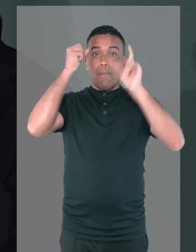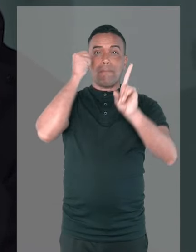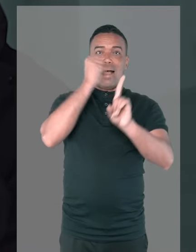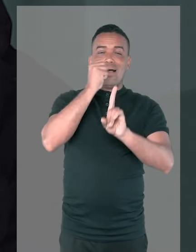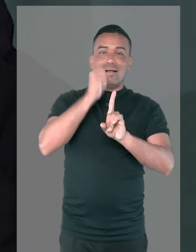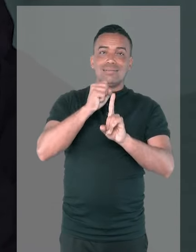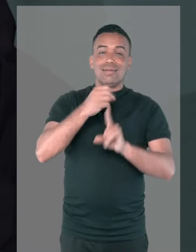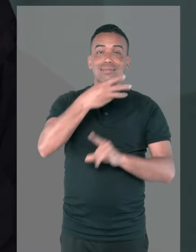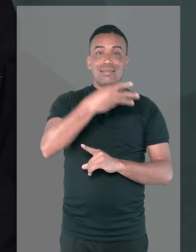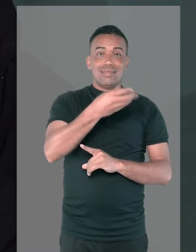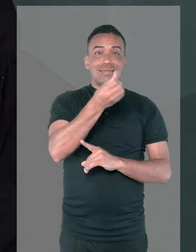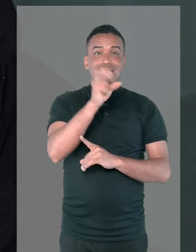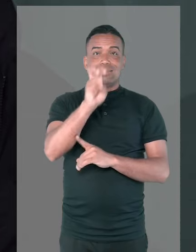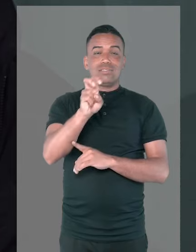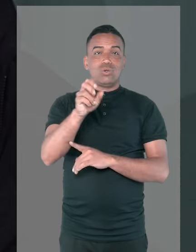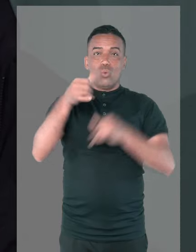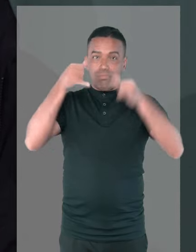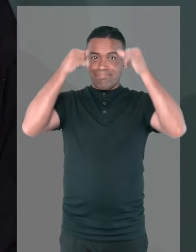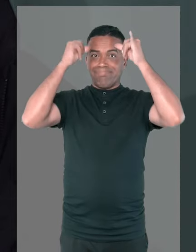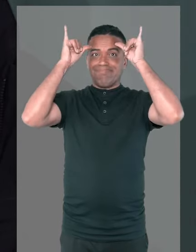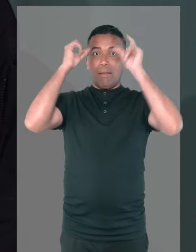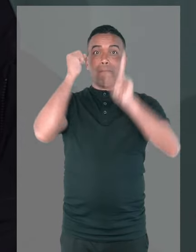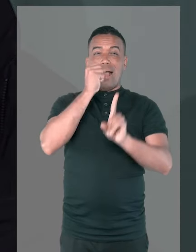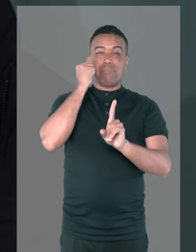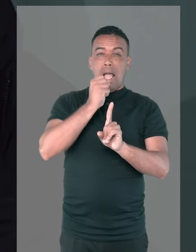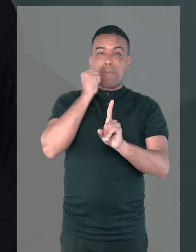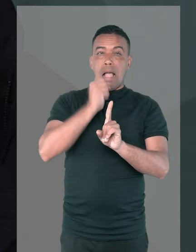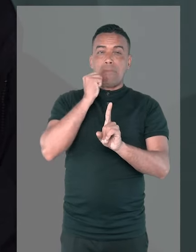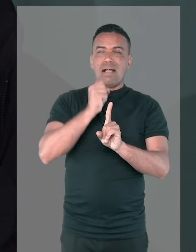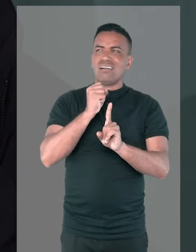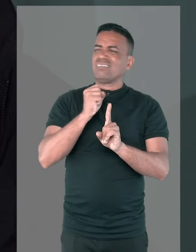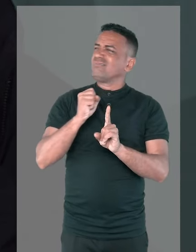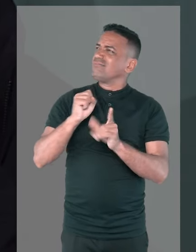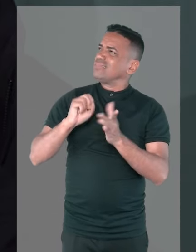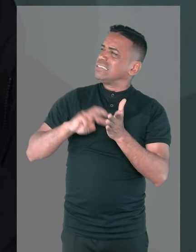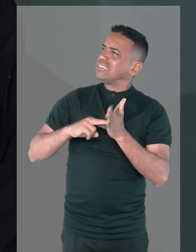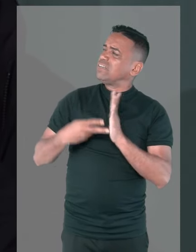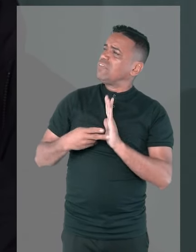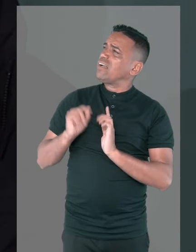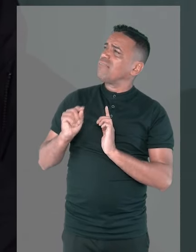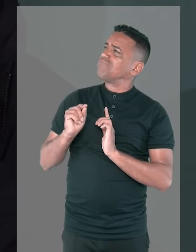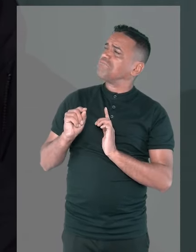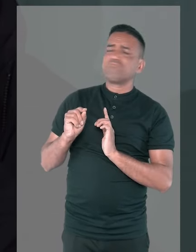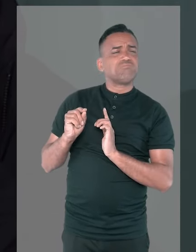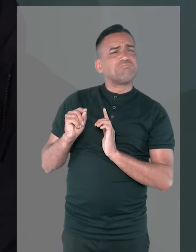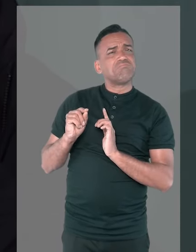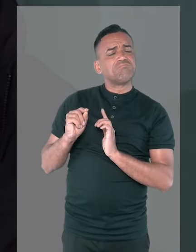fraca, certo? Então o livro se pergunta, o que significa isso?